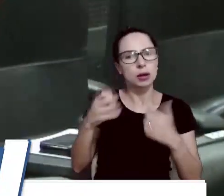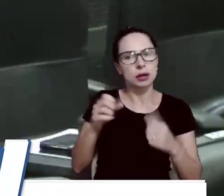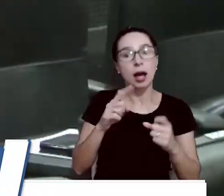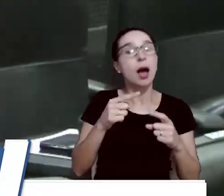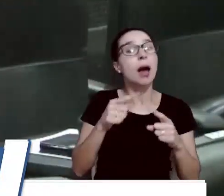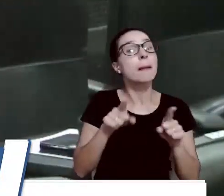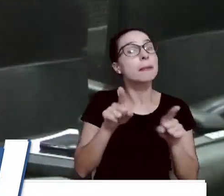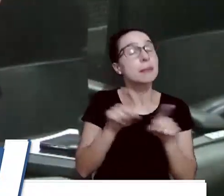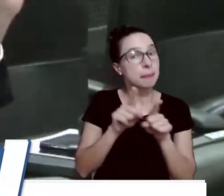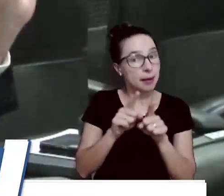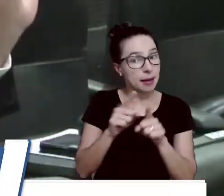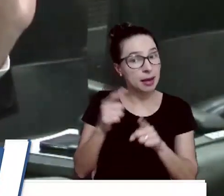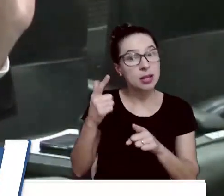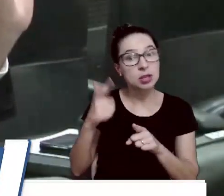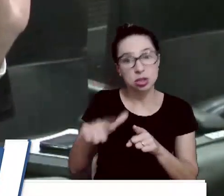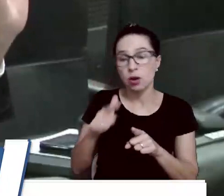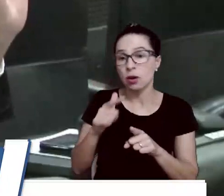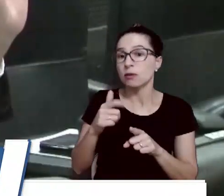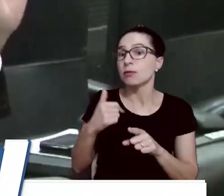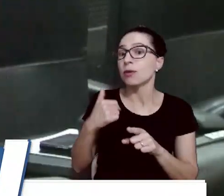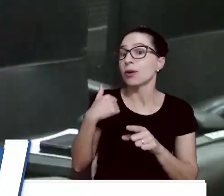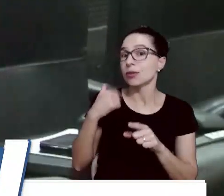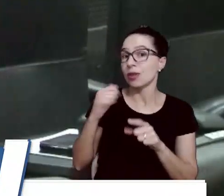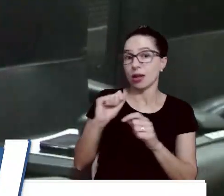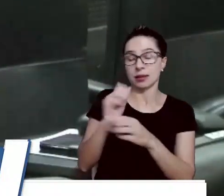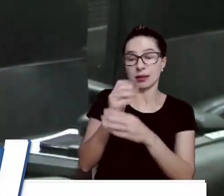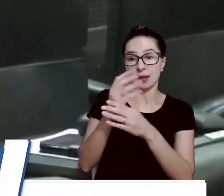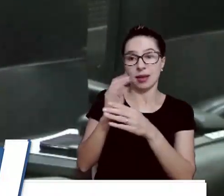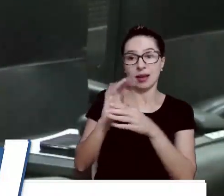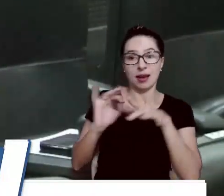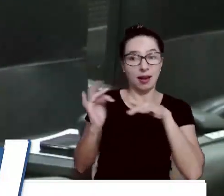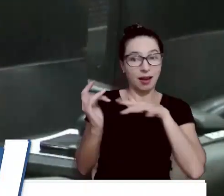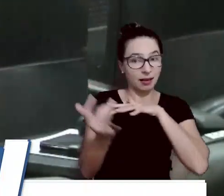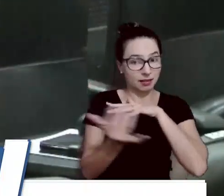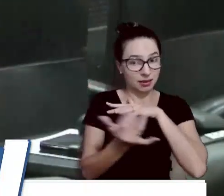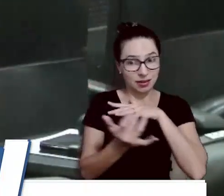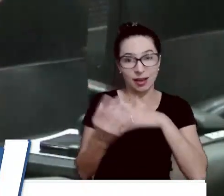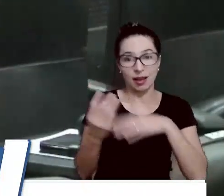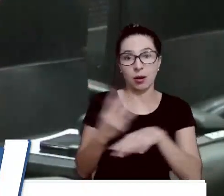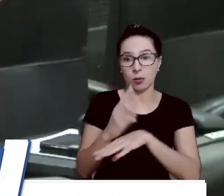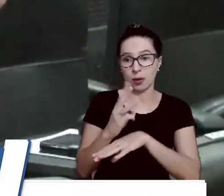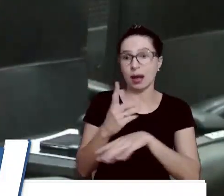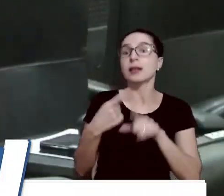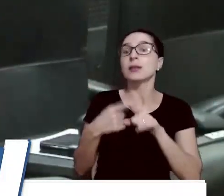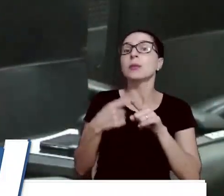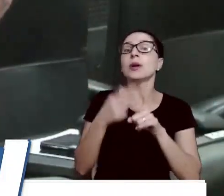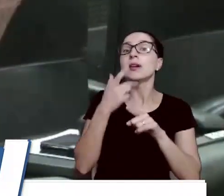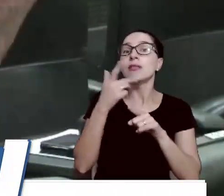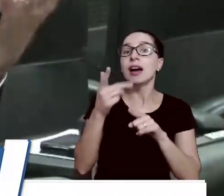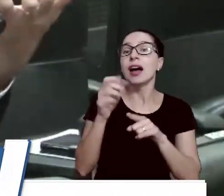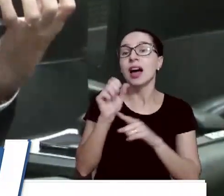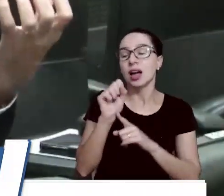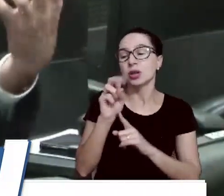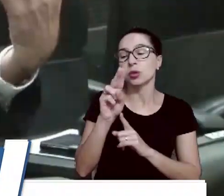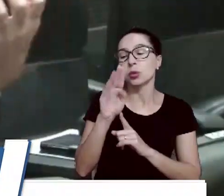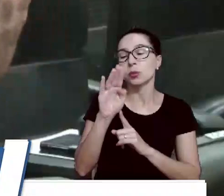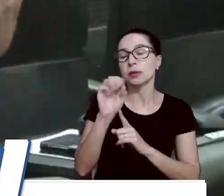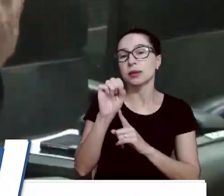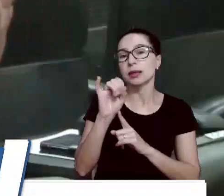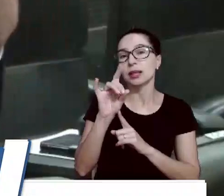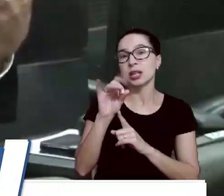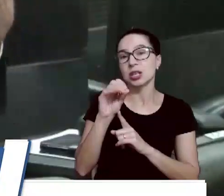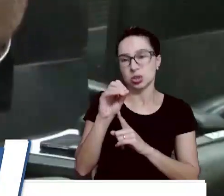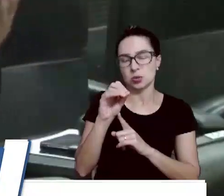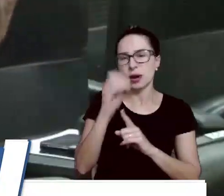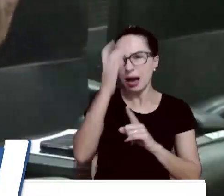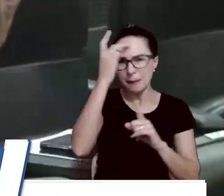que vira, desculpa a palavra, na nossa rede social, ou no nosso WhatsApp, por conta de subsídio. Então, as pessoas precisam